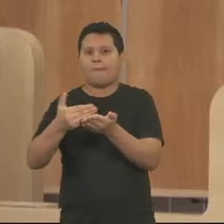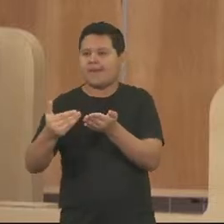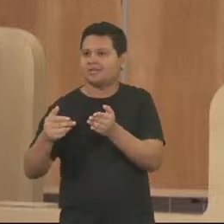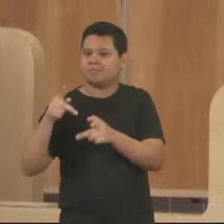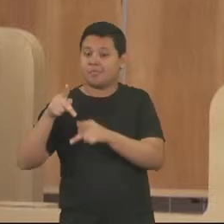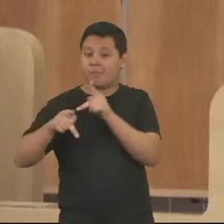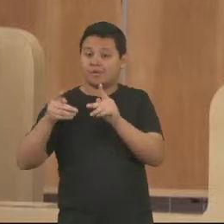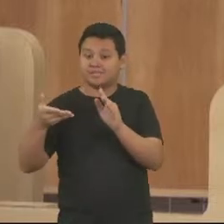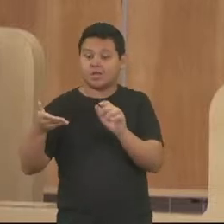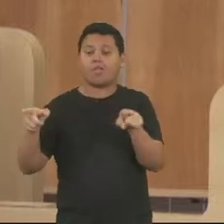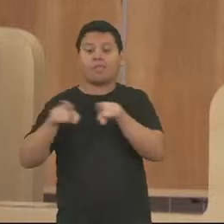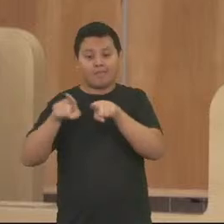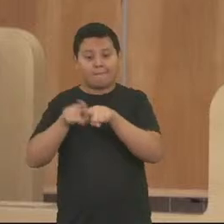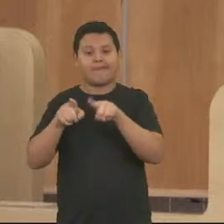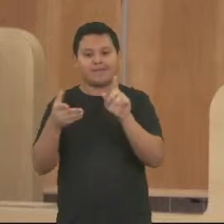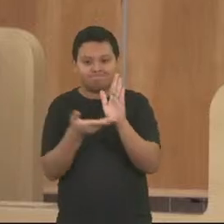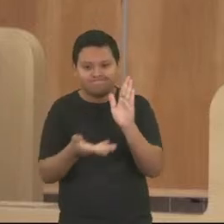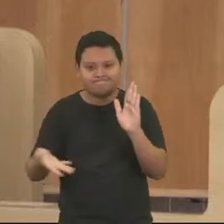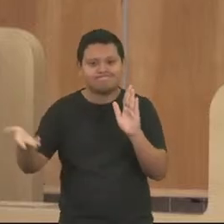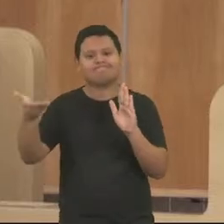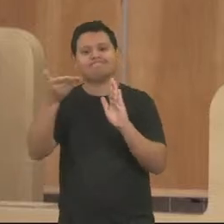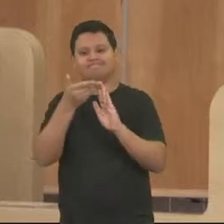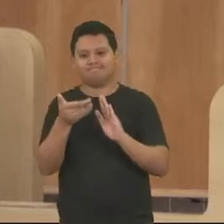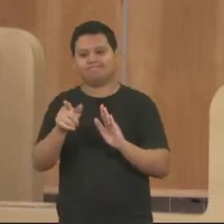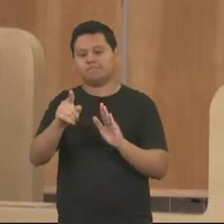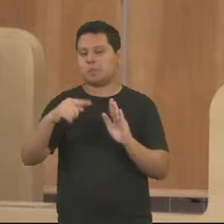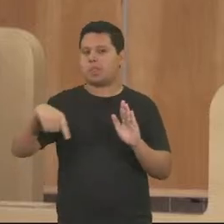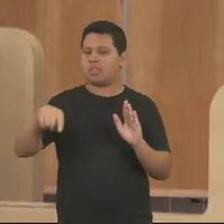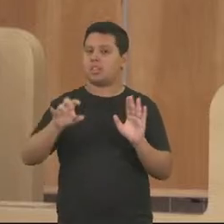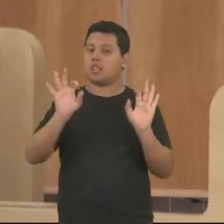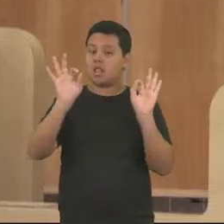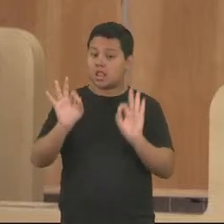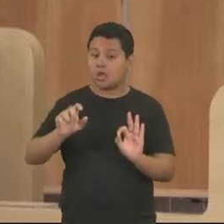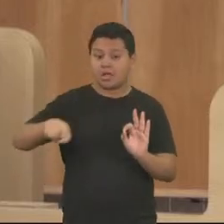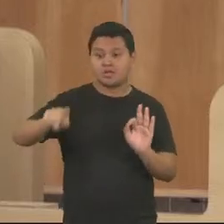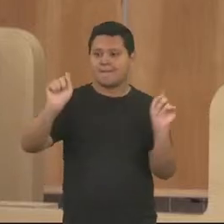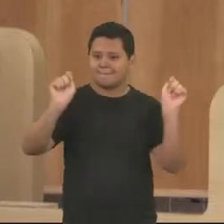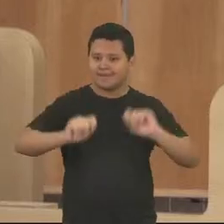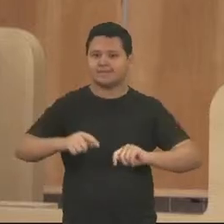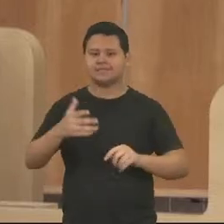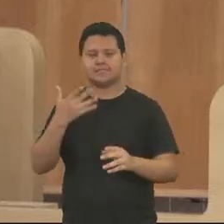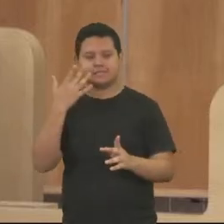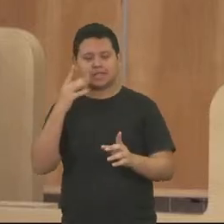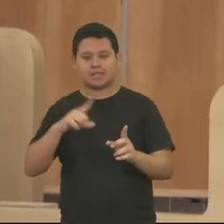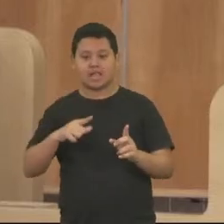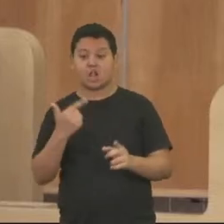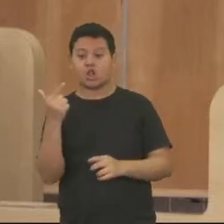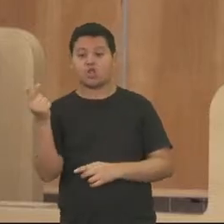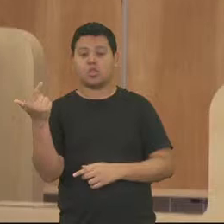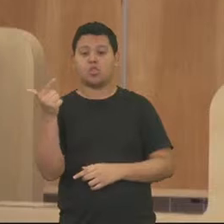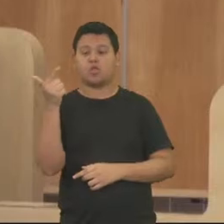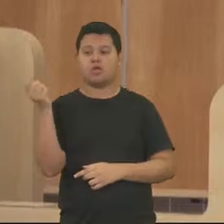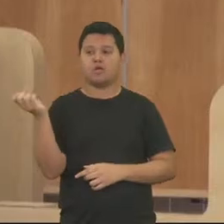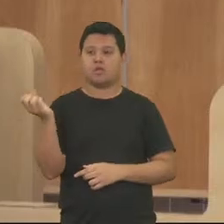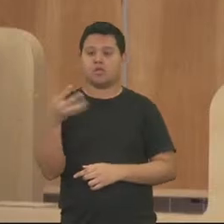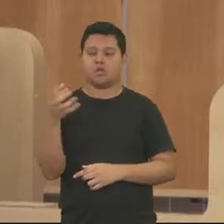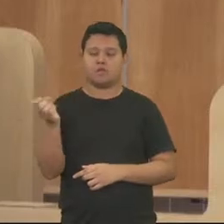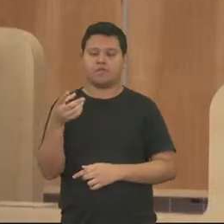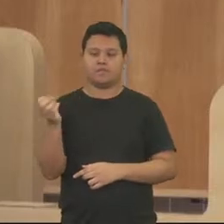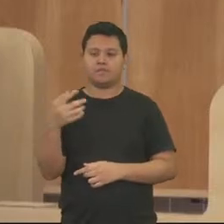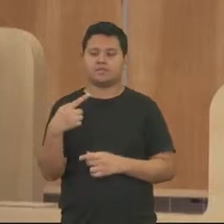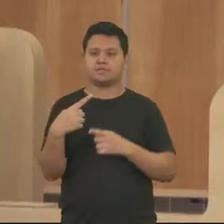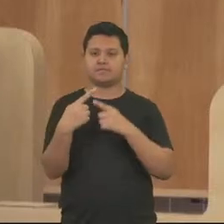vida, é fato que a gente também vai enfrentar novos desafios, como é o caso